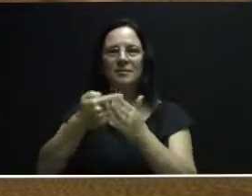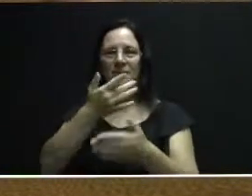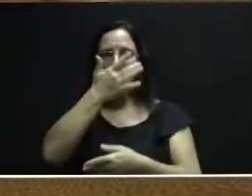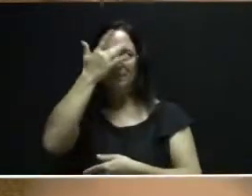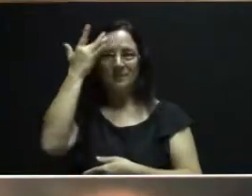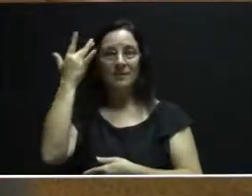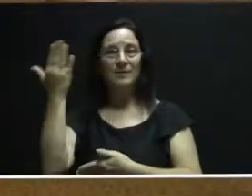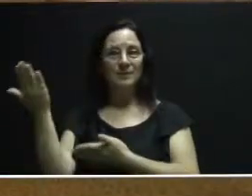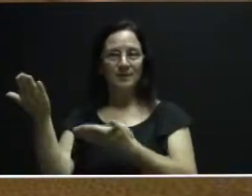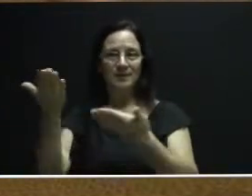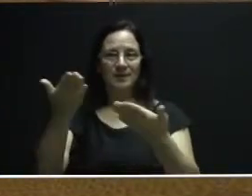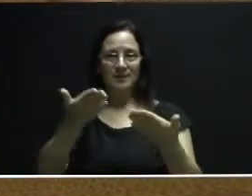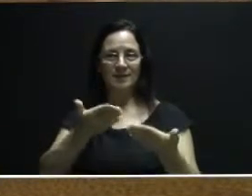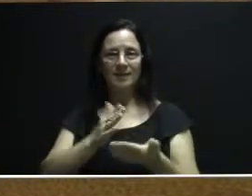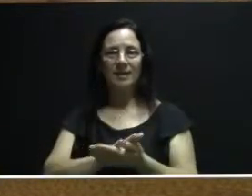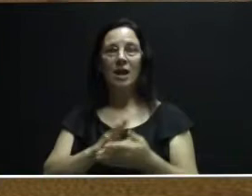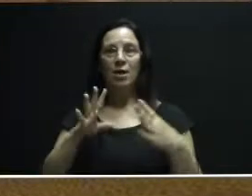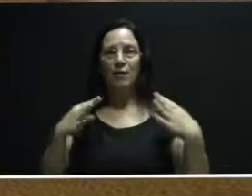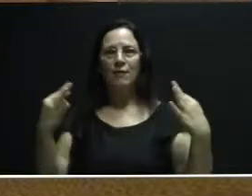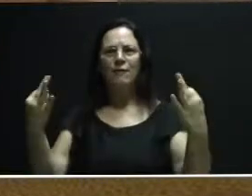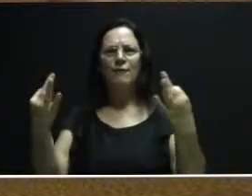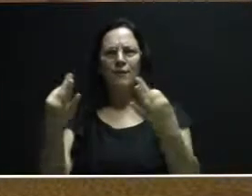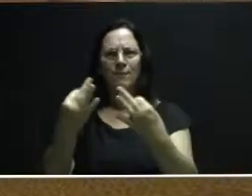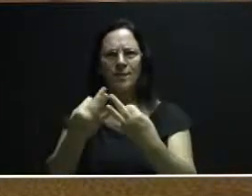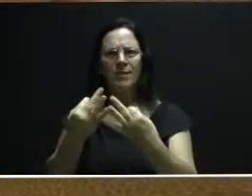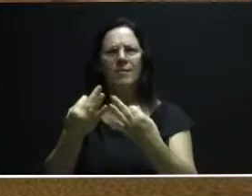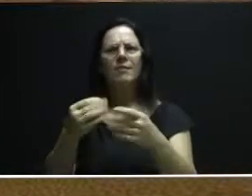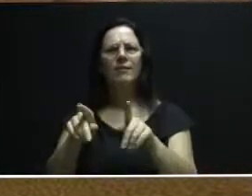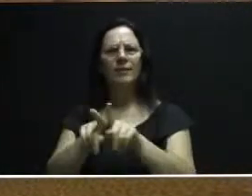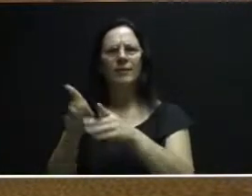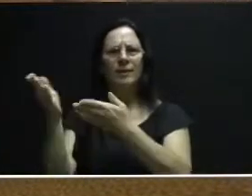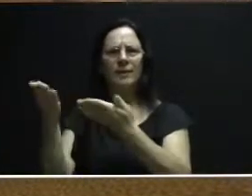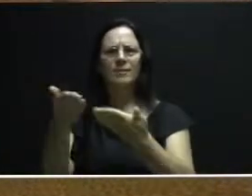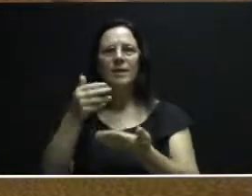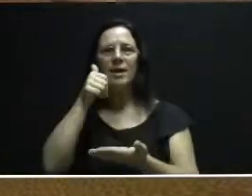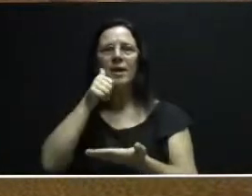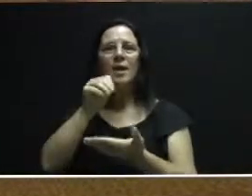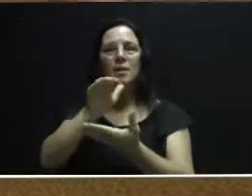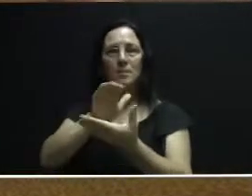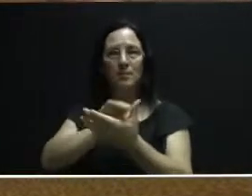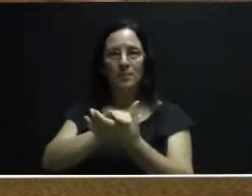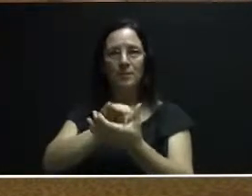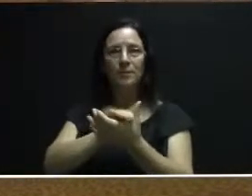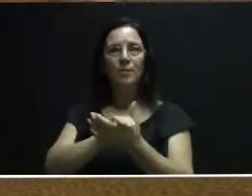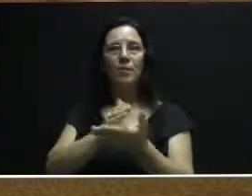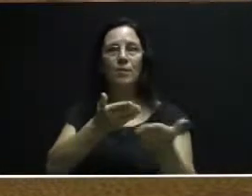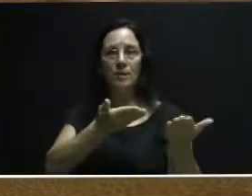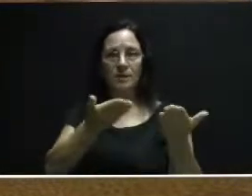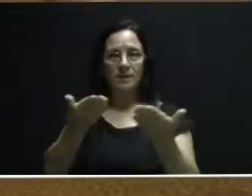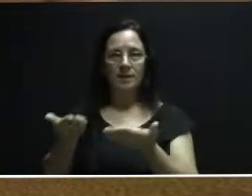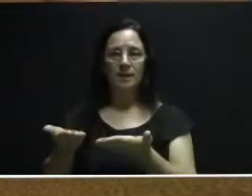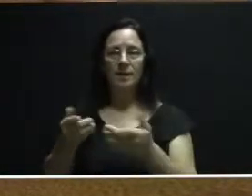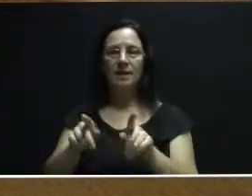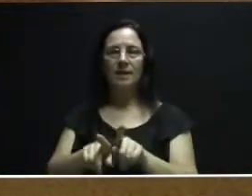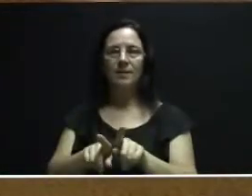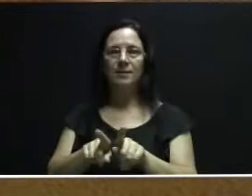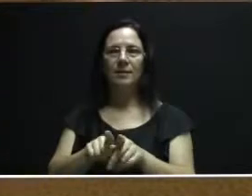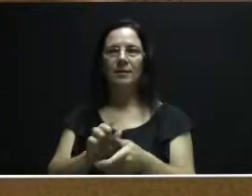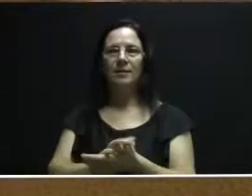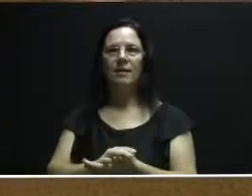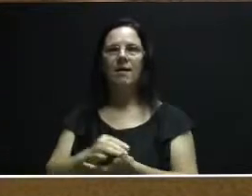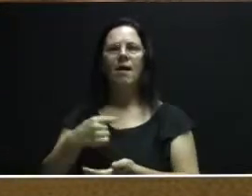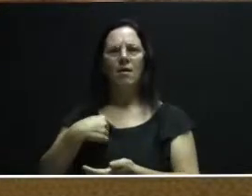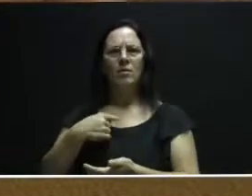autoridades presentes, os familiares aí dos atletas que estão aí, minha esposa que está ali, a Dilson. Falar sobre a minha